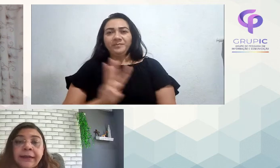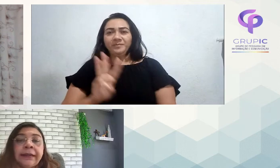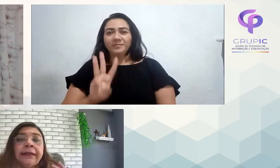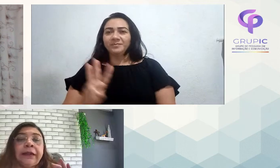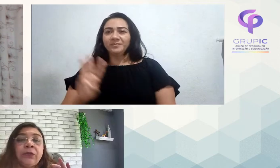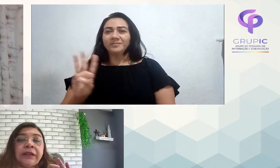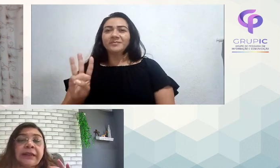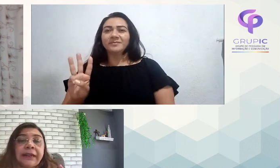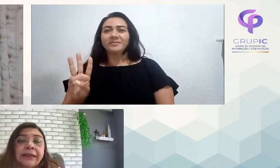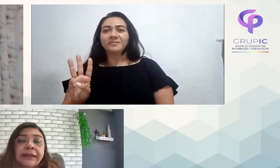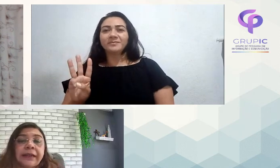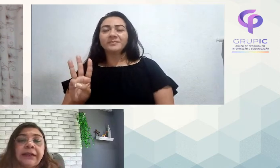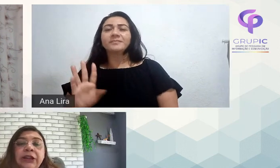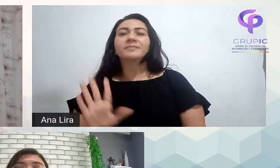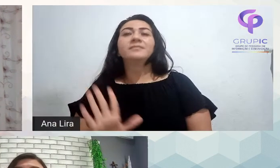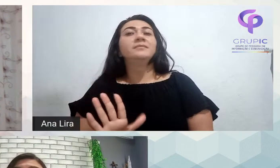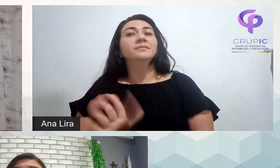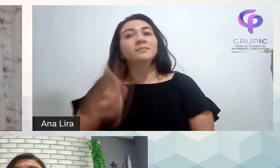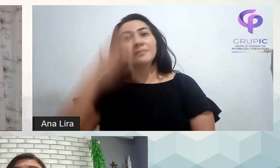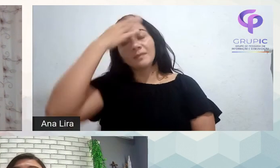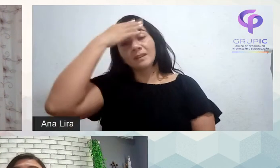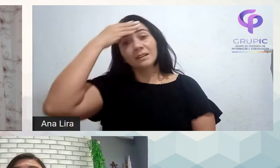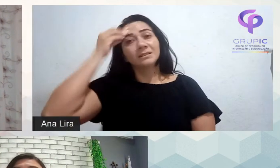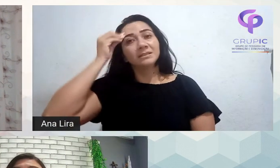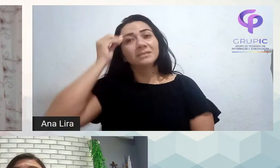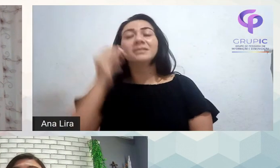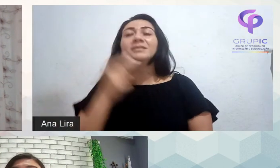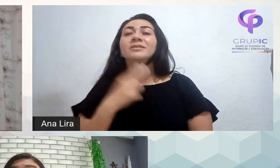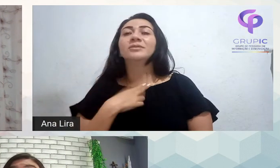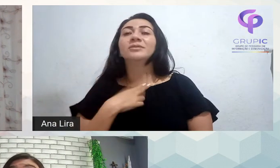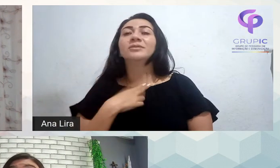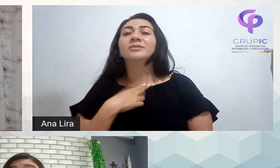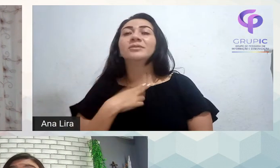frequência. Não esqueça de